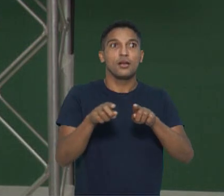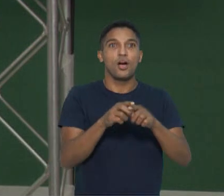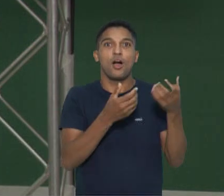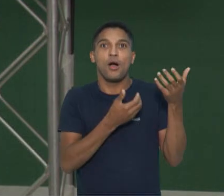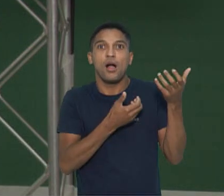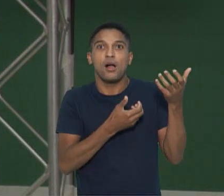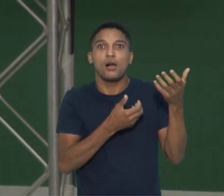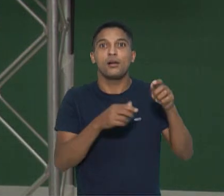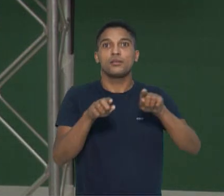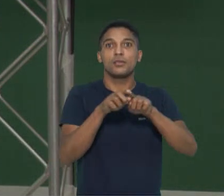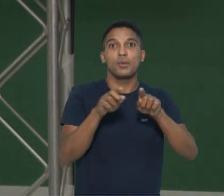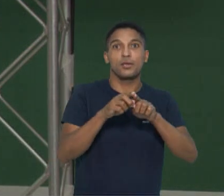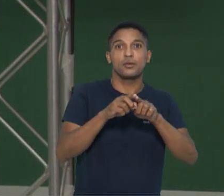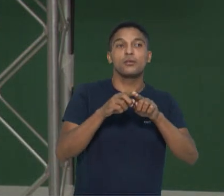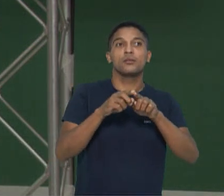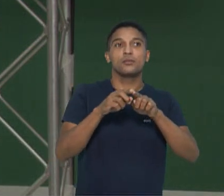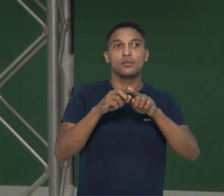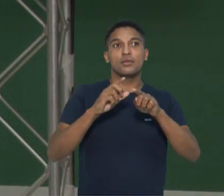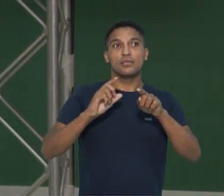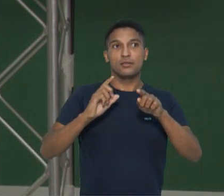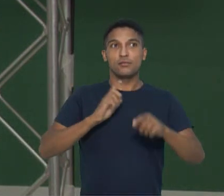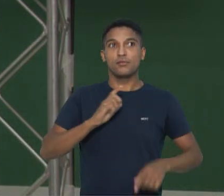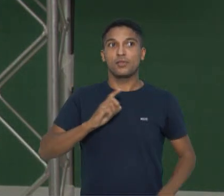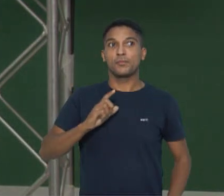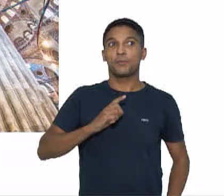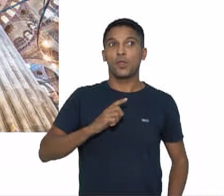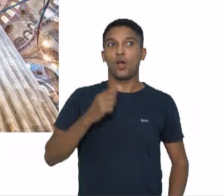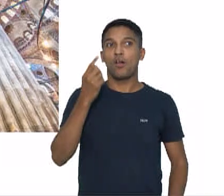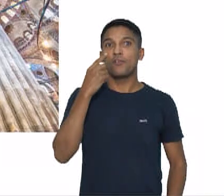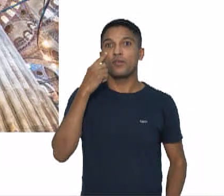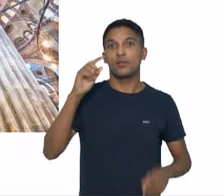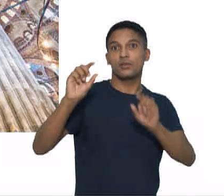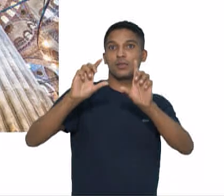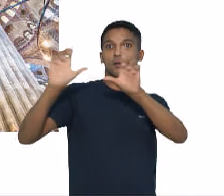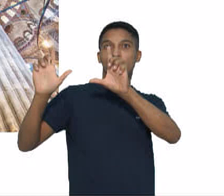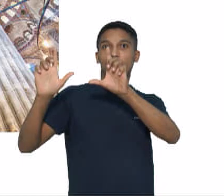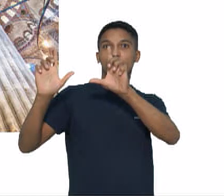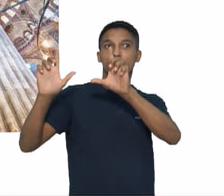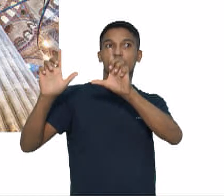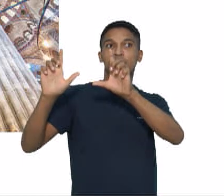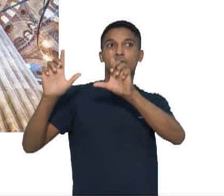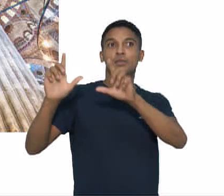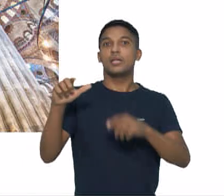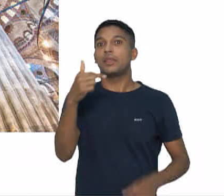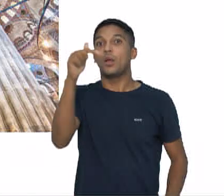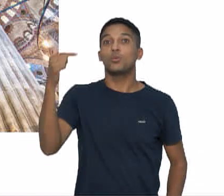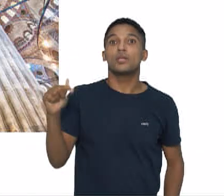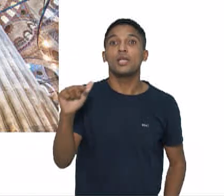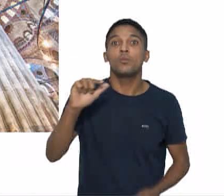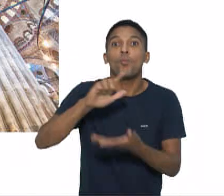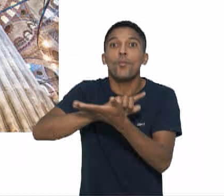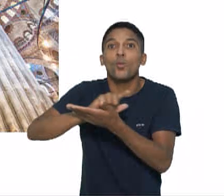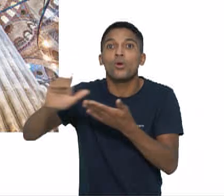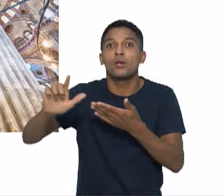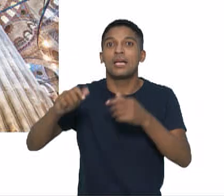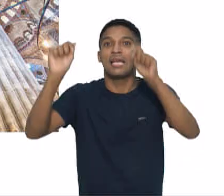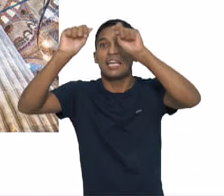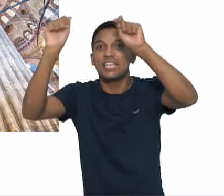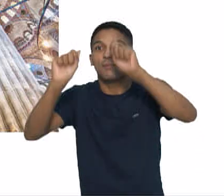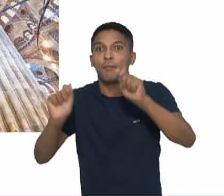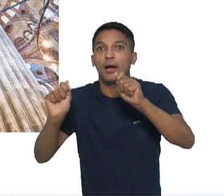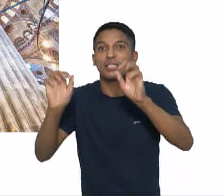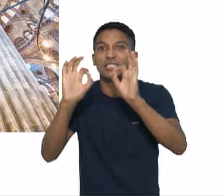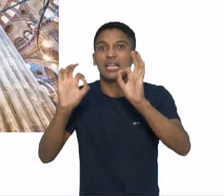nas suas laterais, no caso. E a outra imagem ao lado, nós não temos figura nenhuma, que aí são